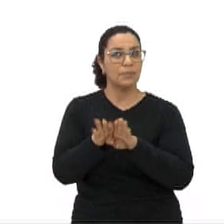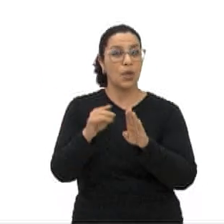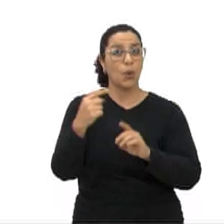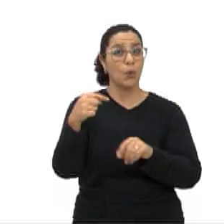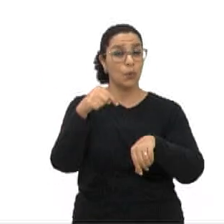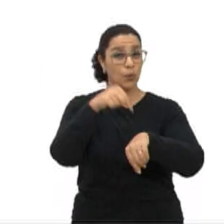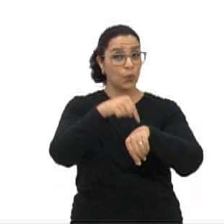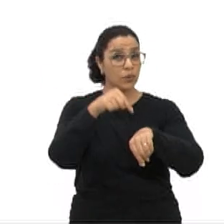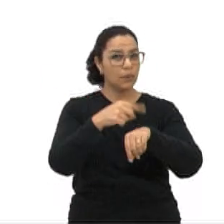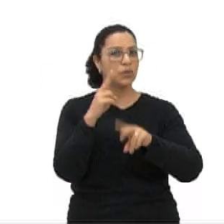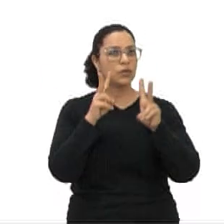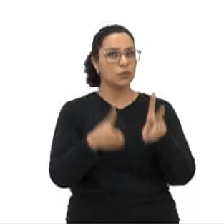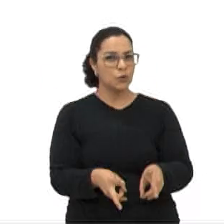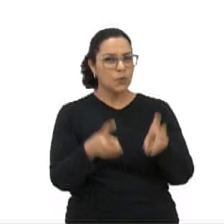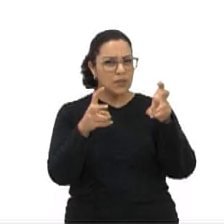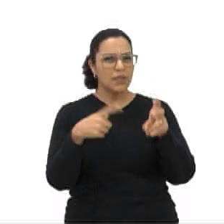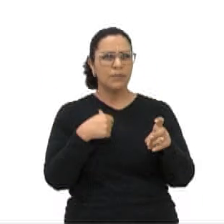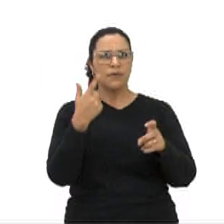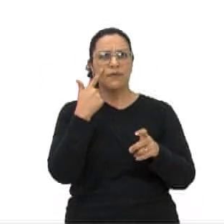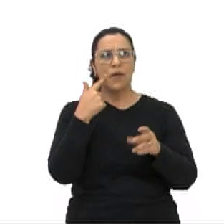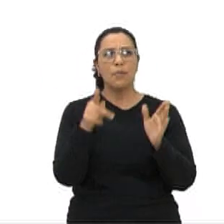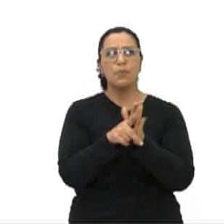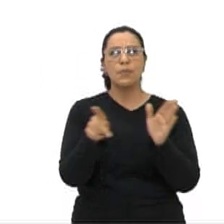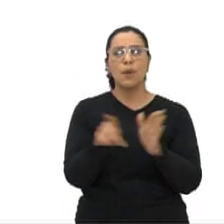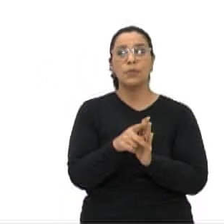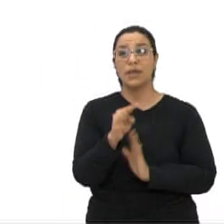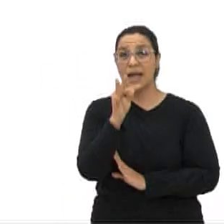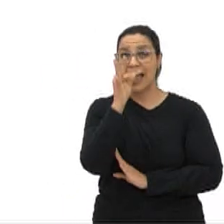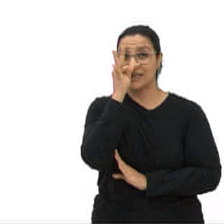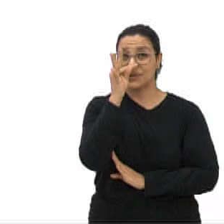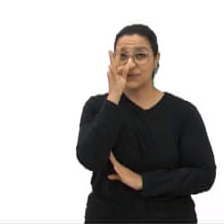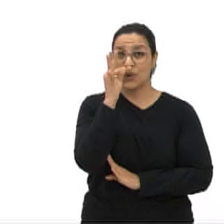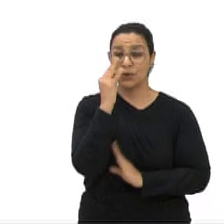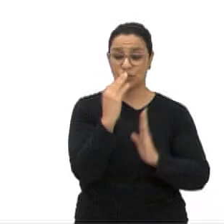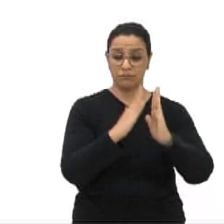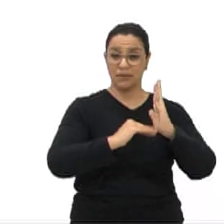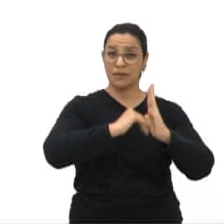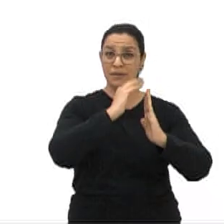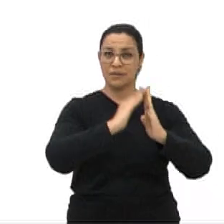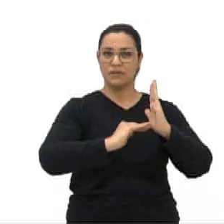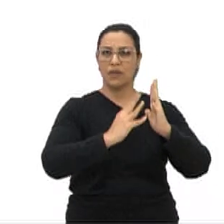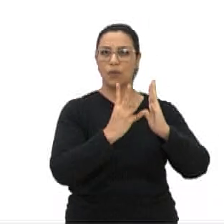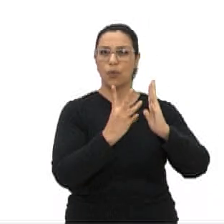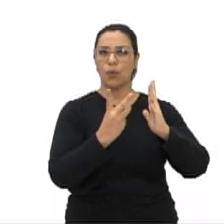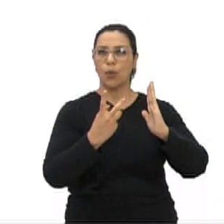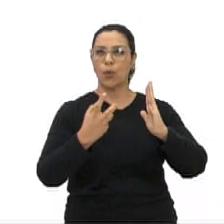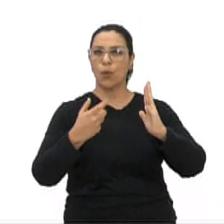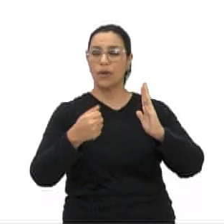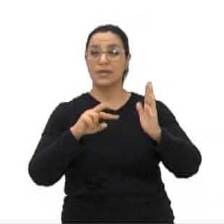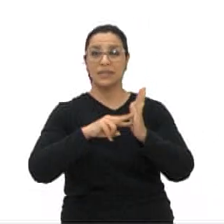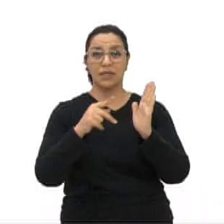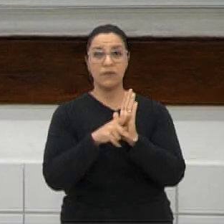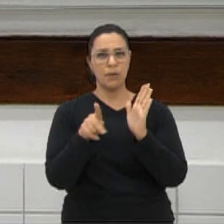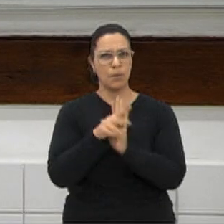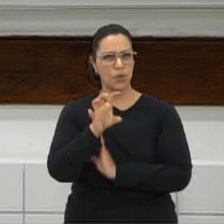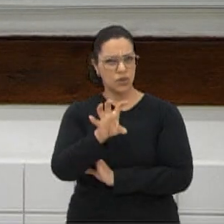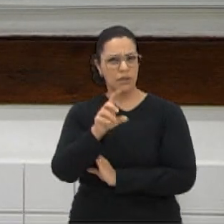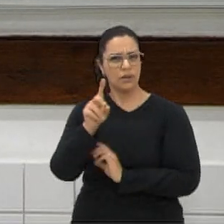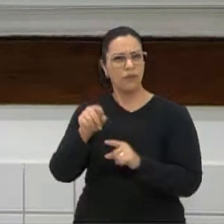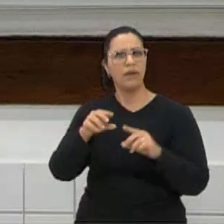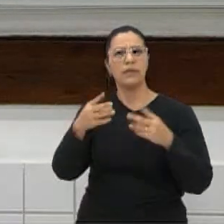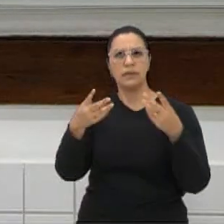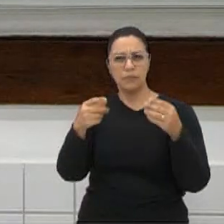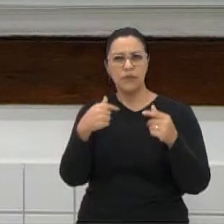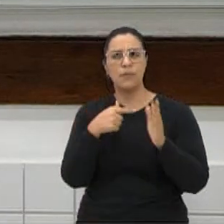tempo nessa pintura dele. Há um processo de decomposição na obra, mas a natureza morta ela não vai trabalhar só isso.